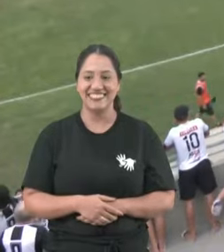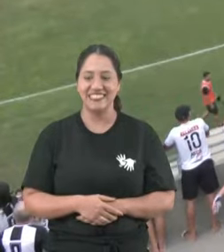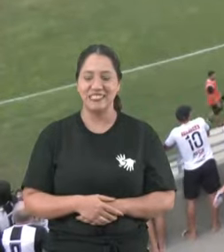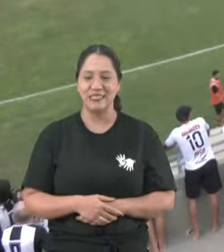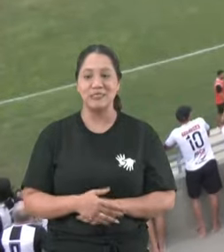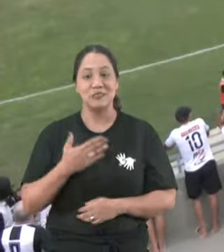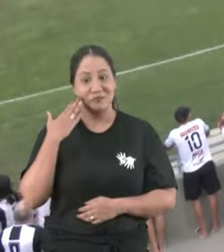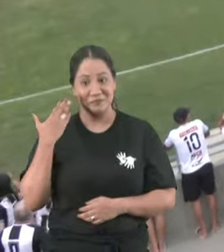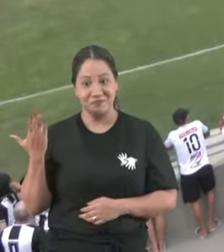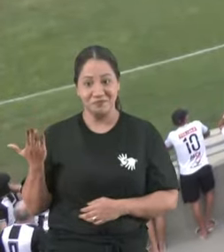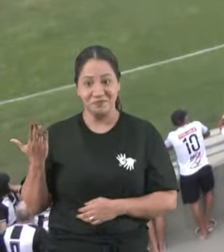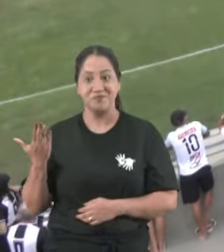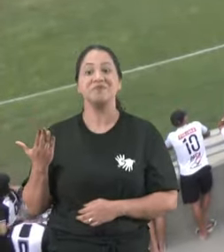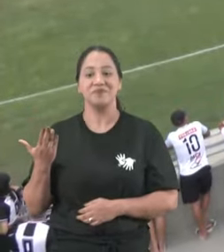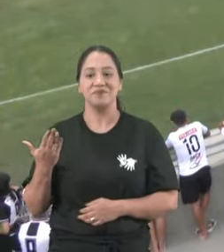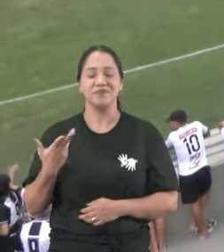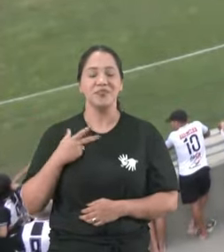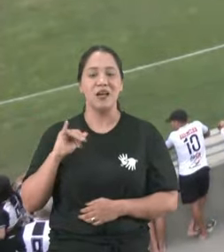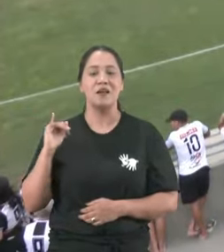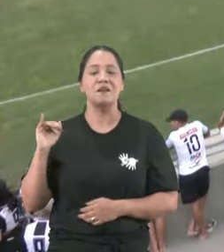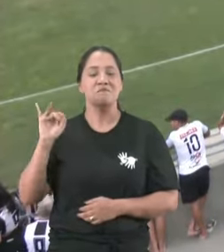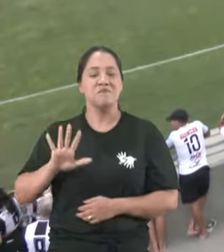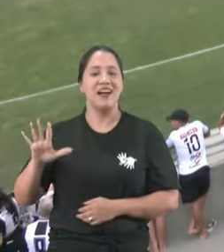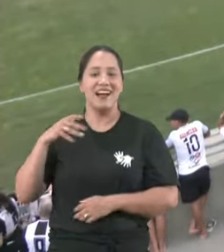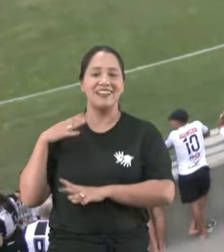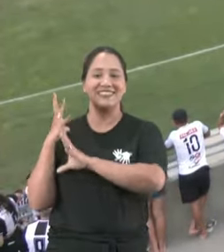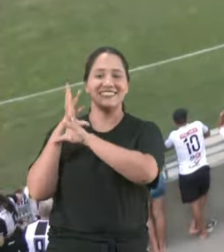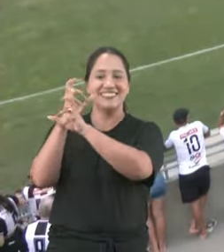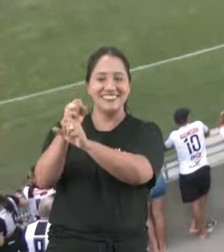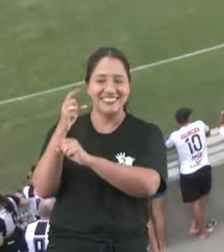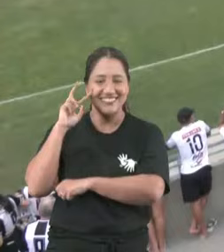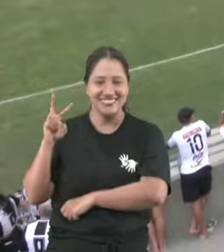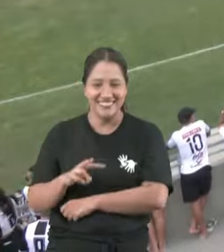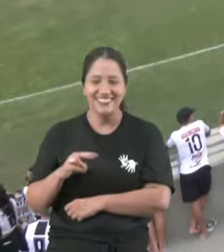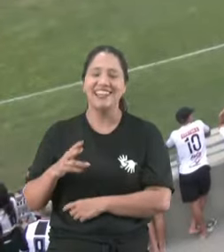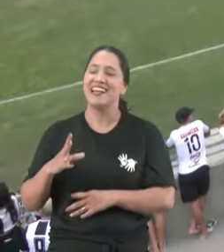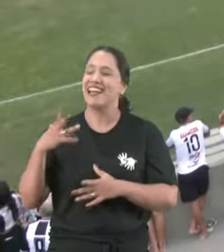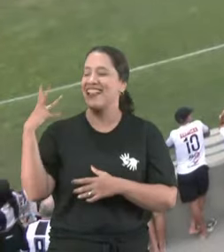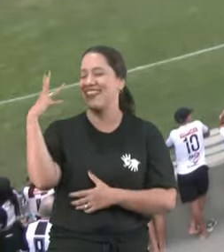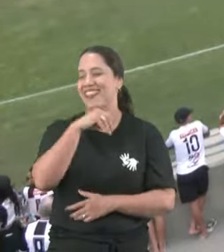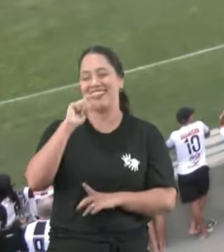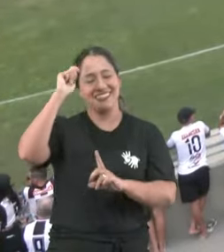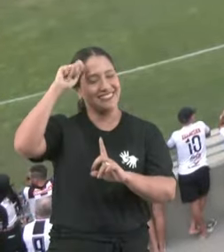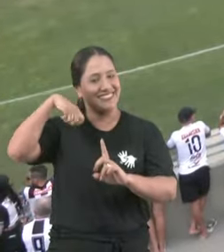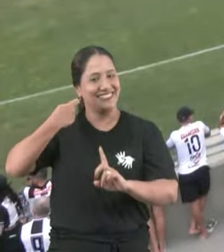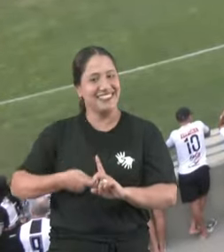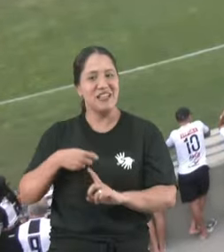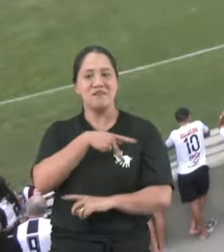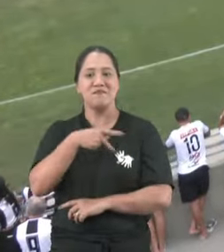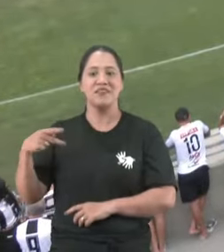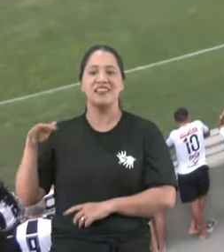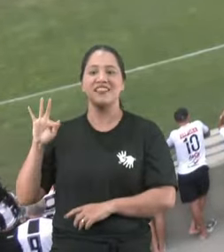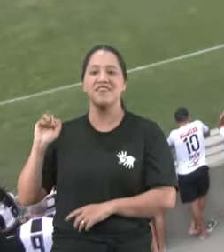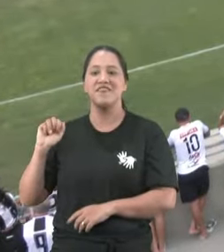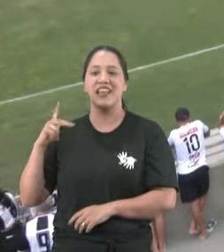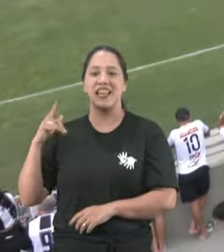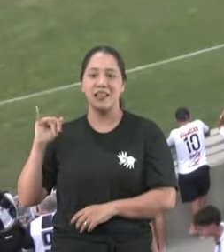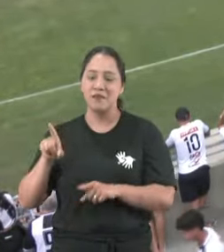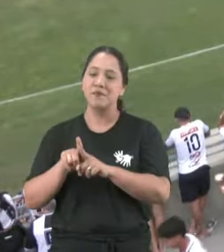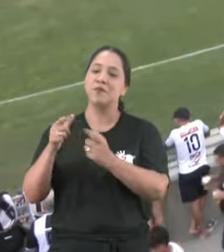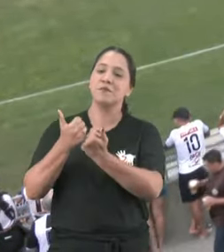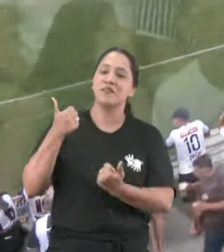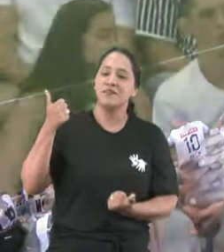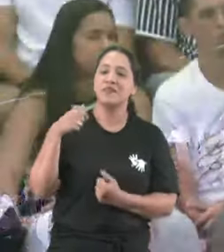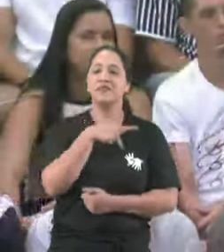Tá aí, né? Com imagens recuperadas, essa linda homenagem que a Federação Alagoana de Futebol, através do seu presidente Felipe Feijó, do seu